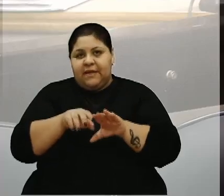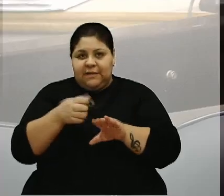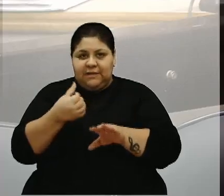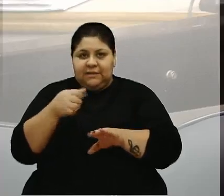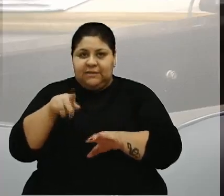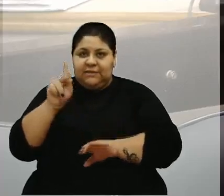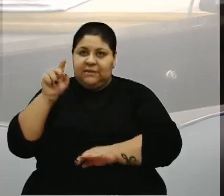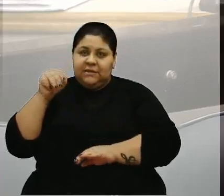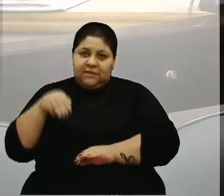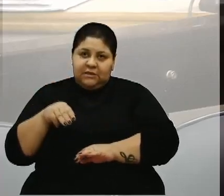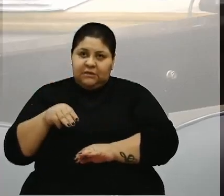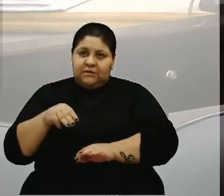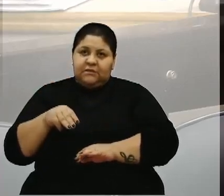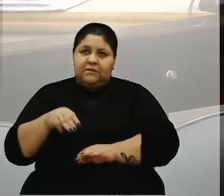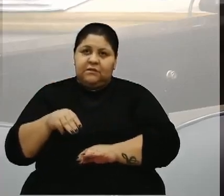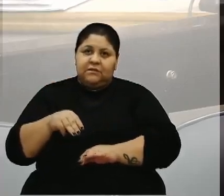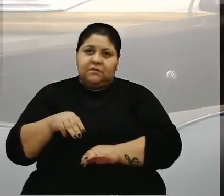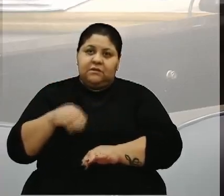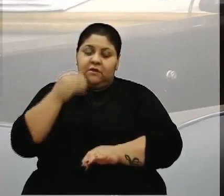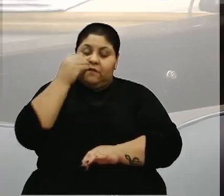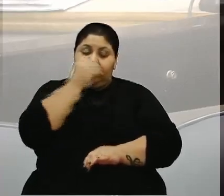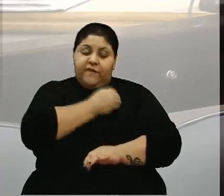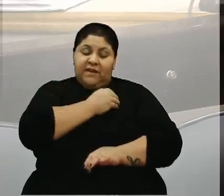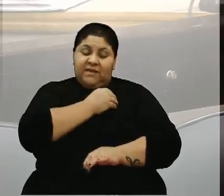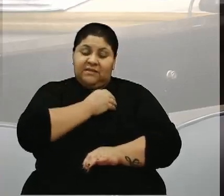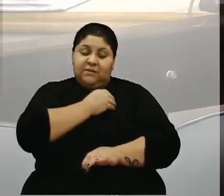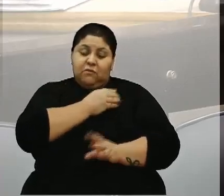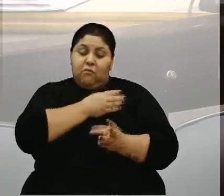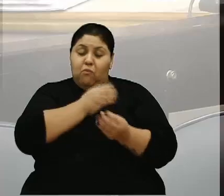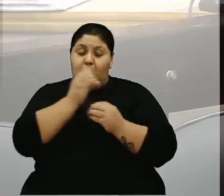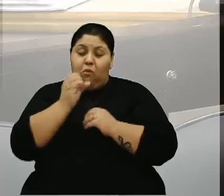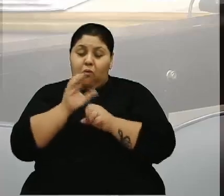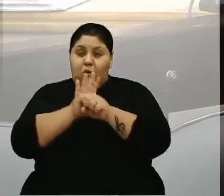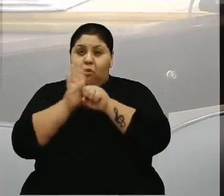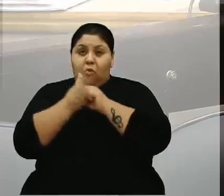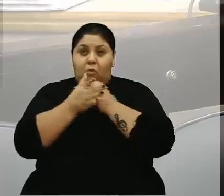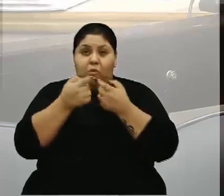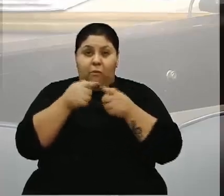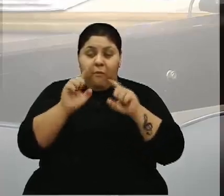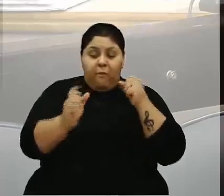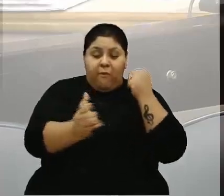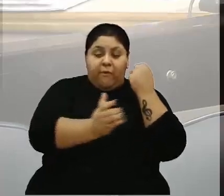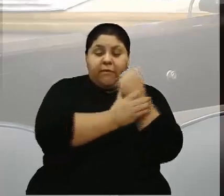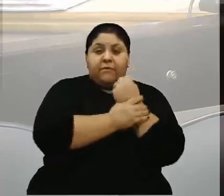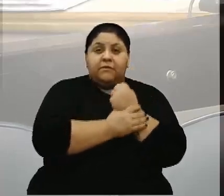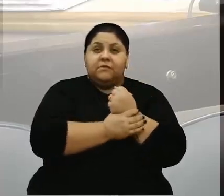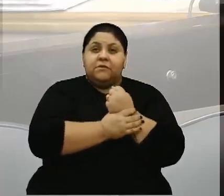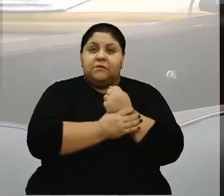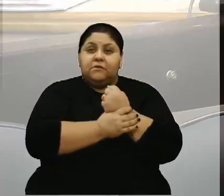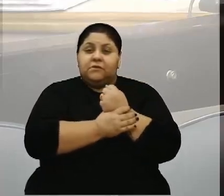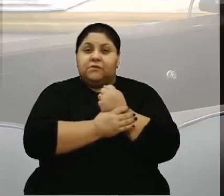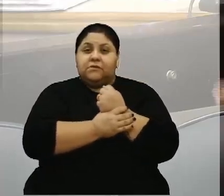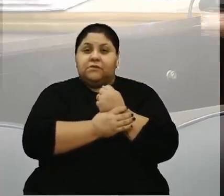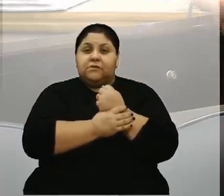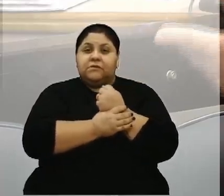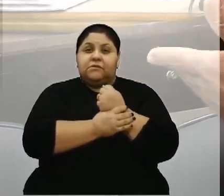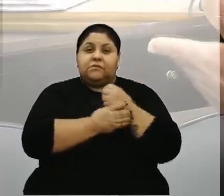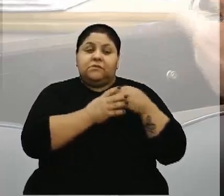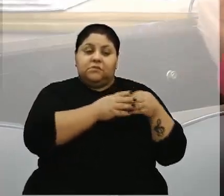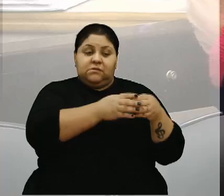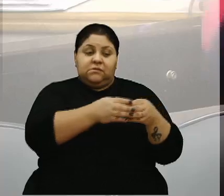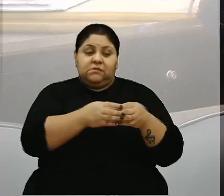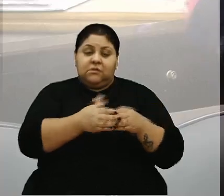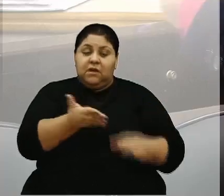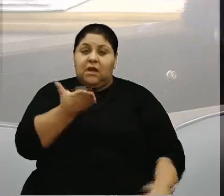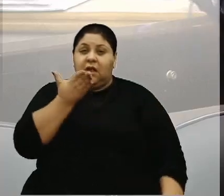categoria, tudo que enfraqueceu muito lá da pandemia. Mas sim garantir que essa categoria se